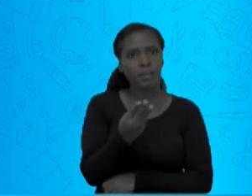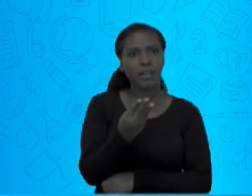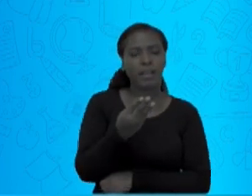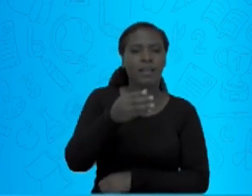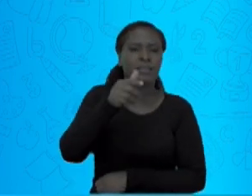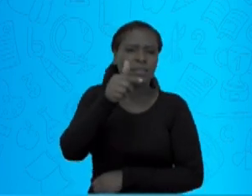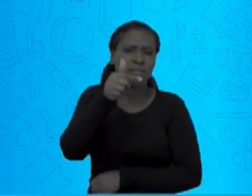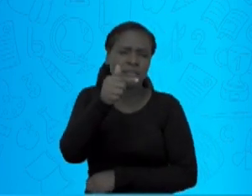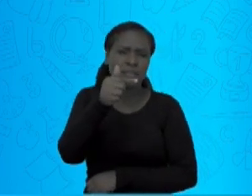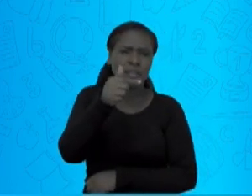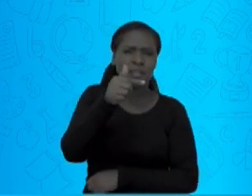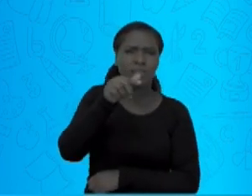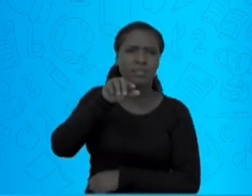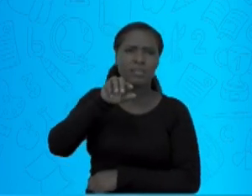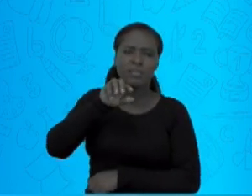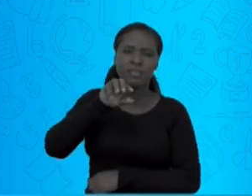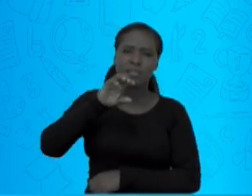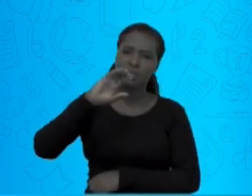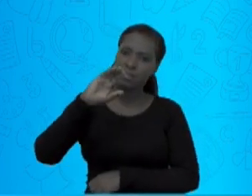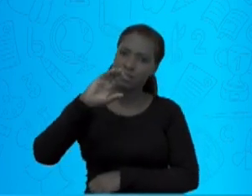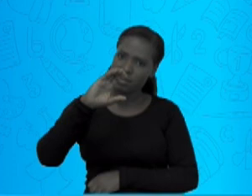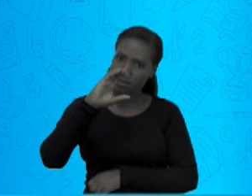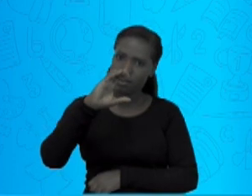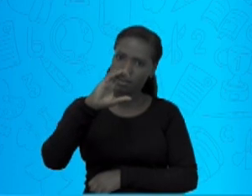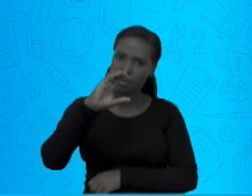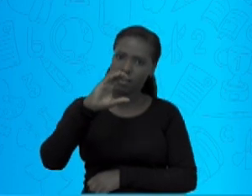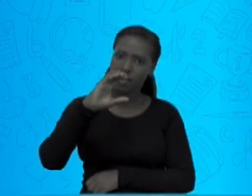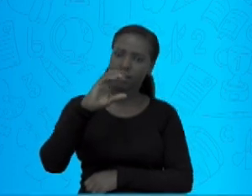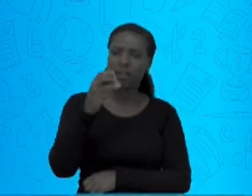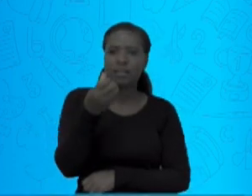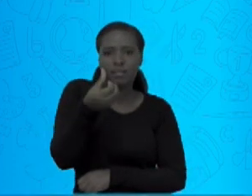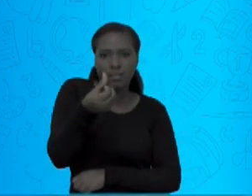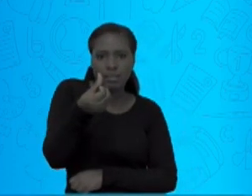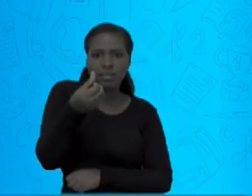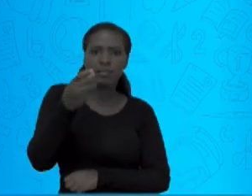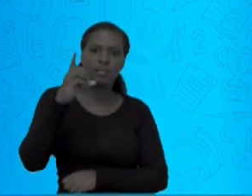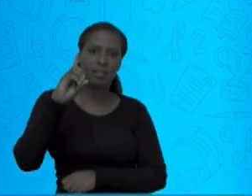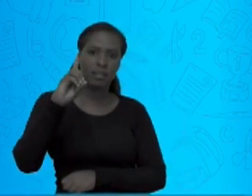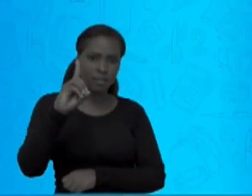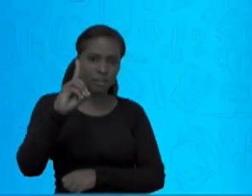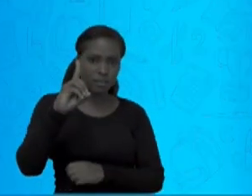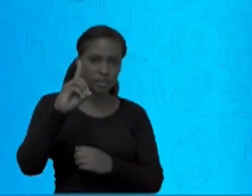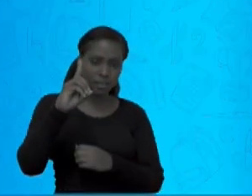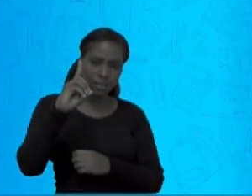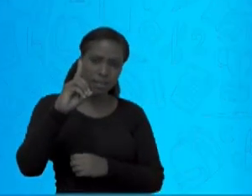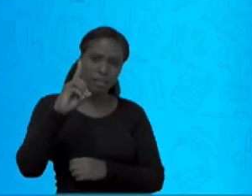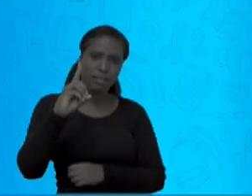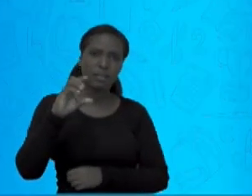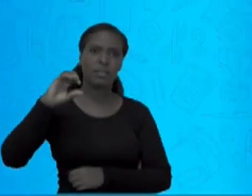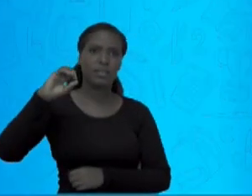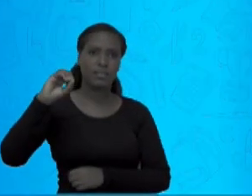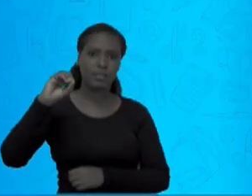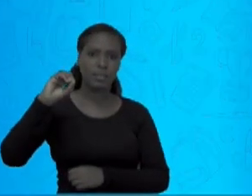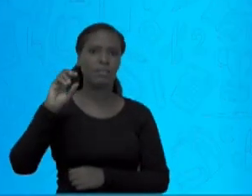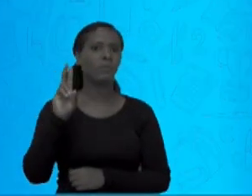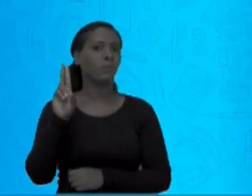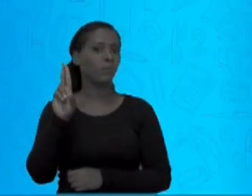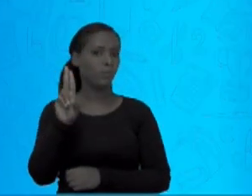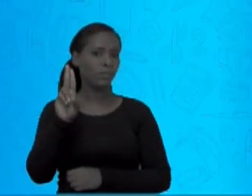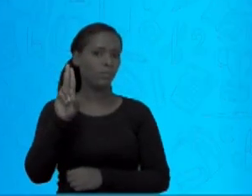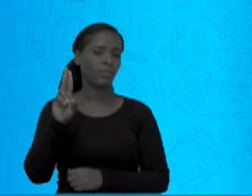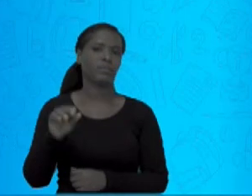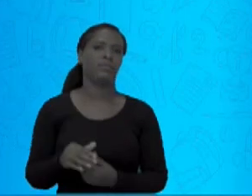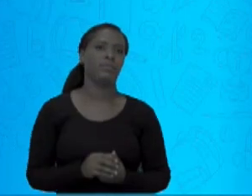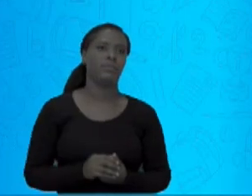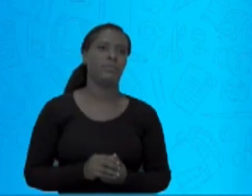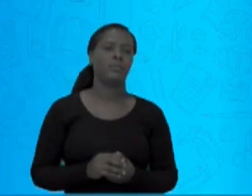centenas, 6 dezenas e 0 unidades. Agora, nós também podemos representar aqui,